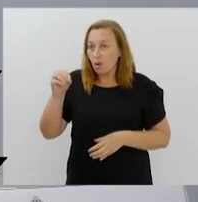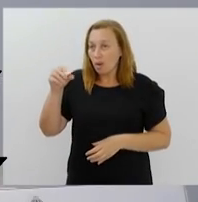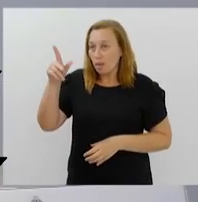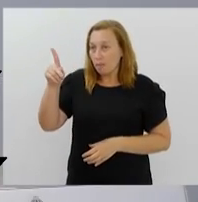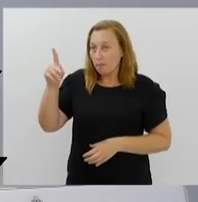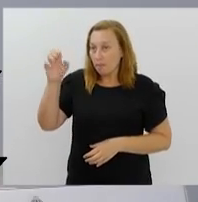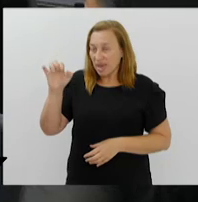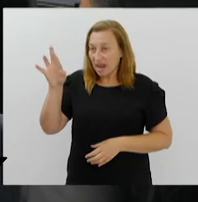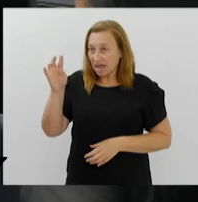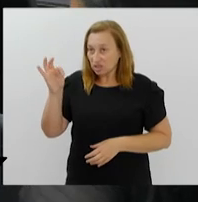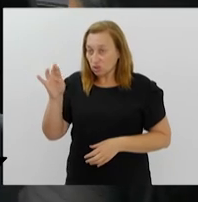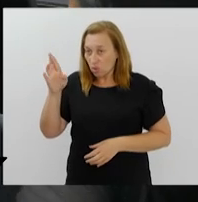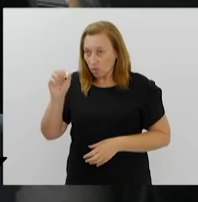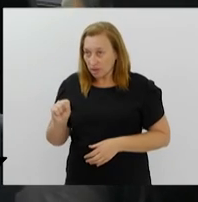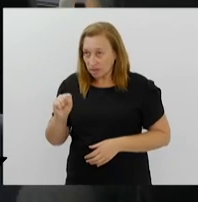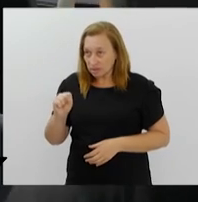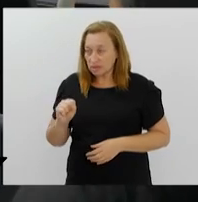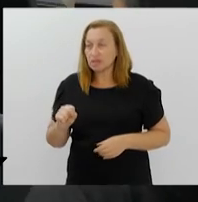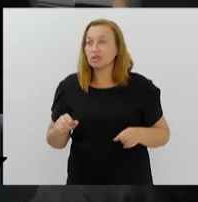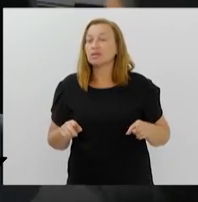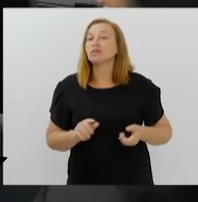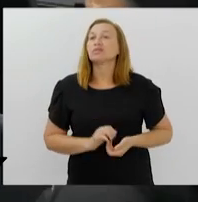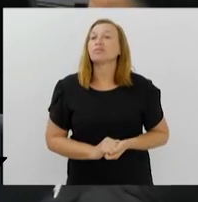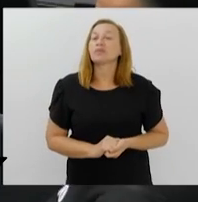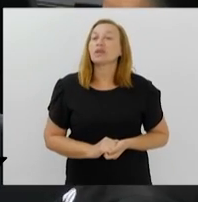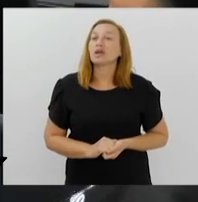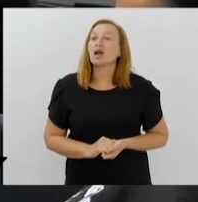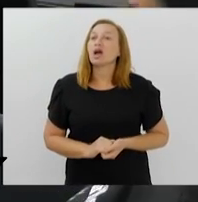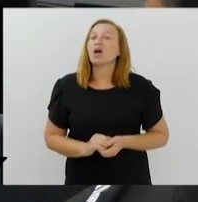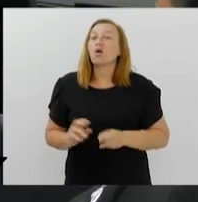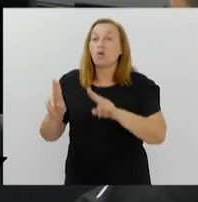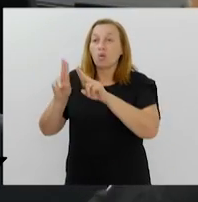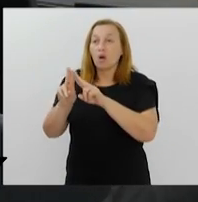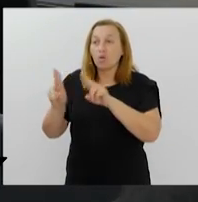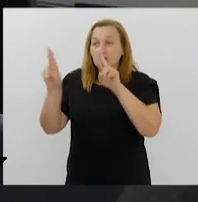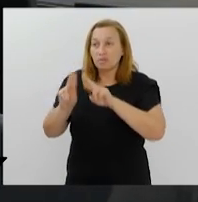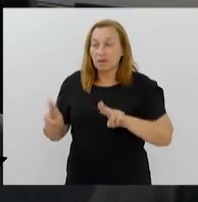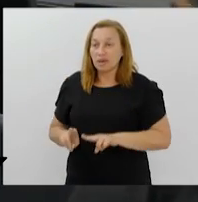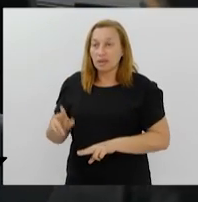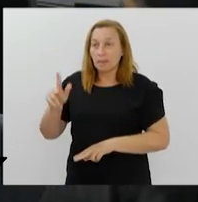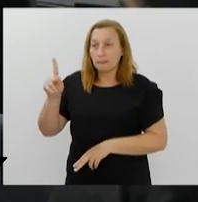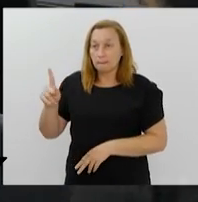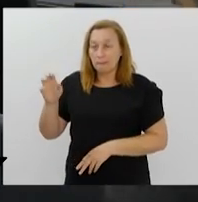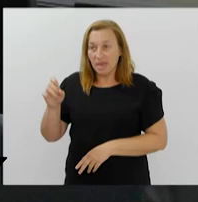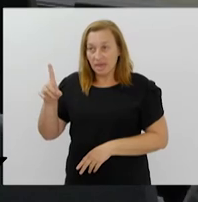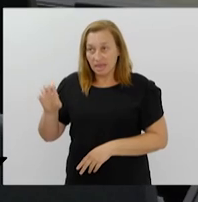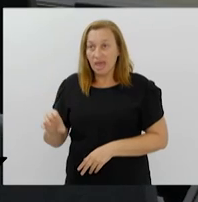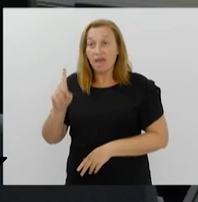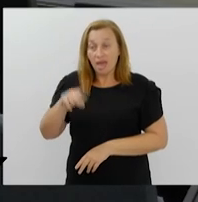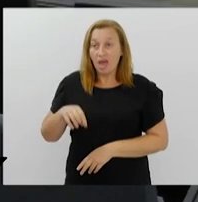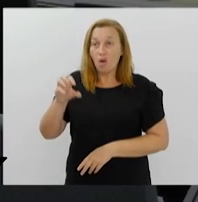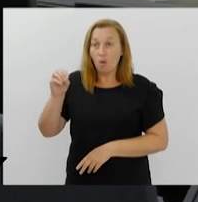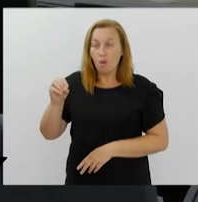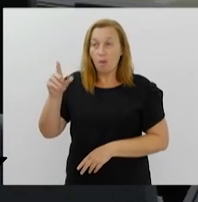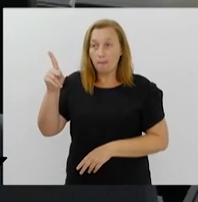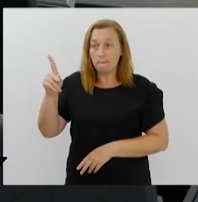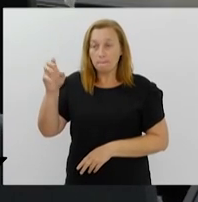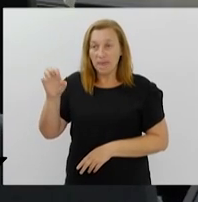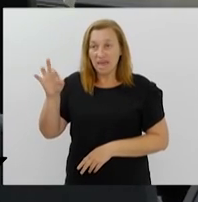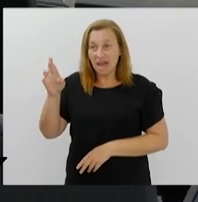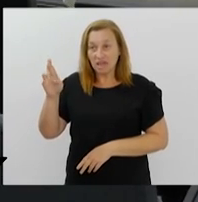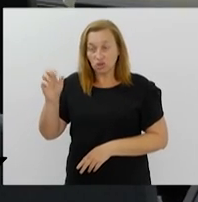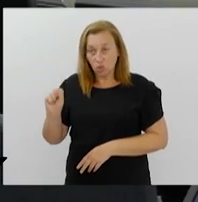operadoras mas a Federação também é uma operadora a Unimed Ferd é uma operadora Então o senhor responde pelos erros